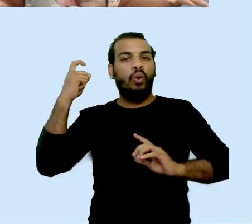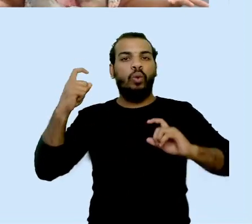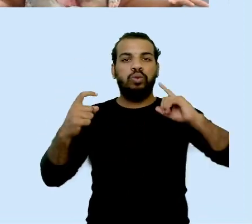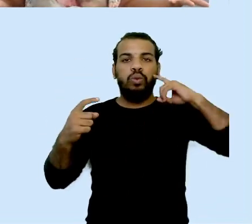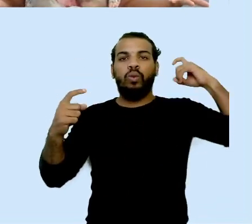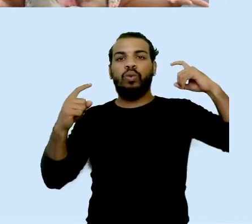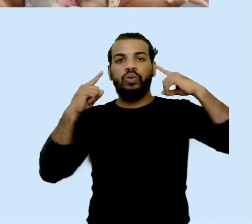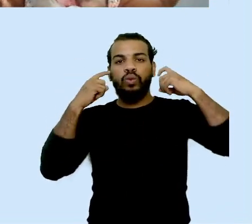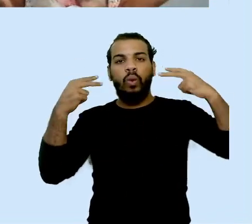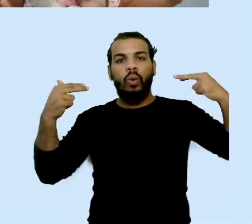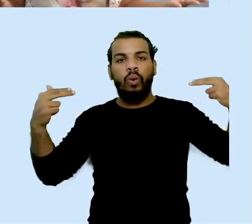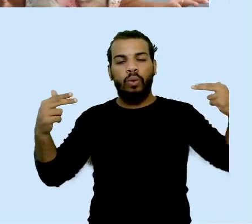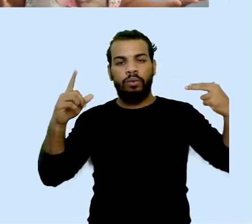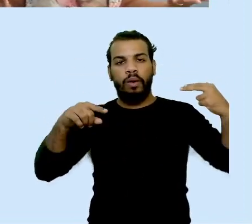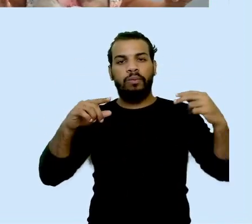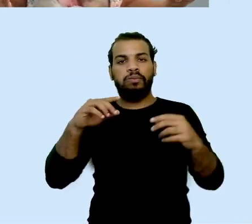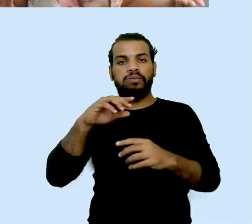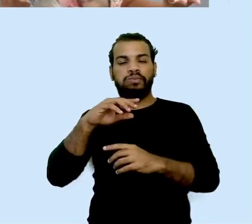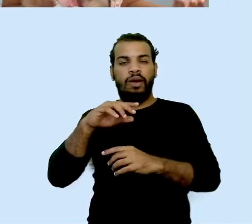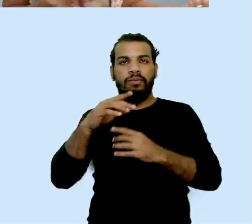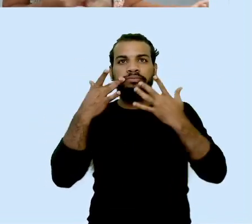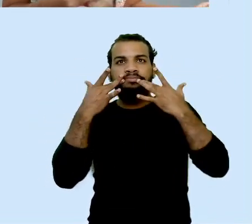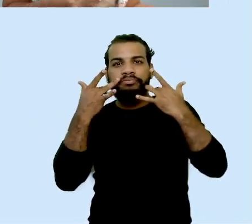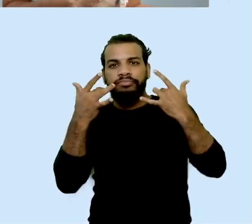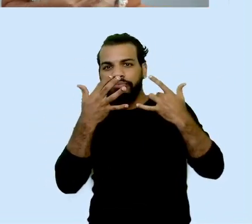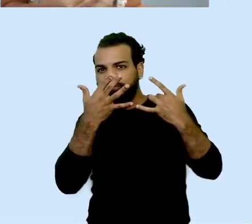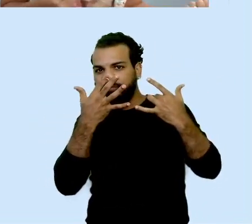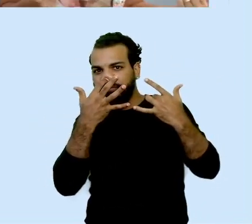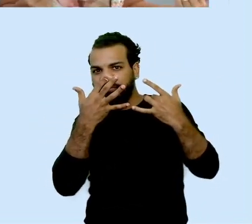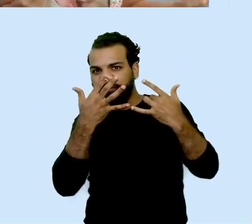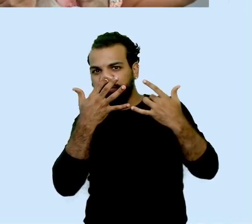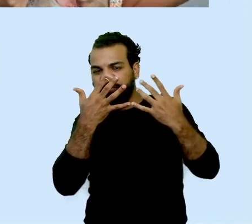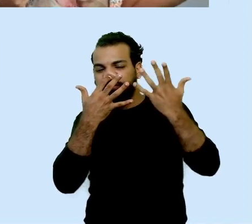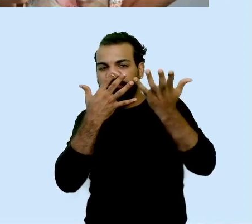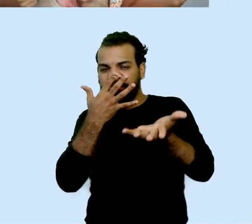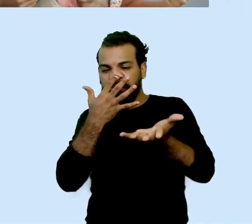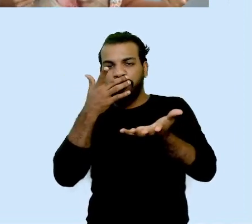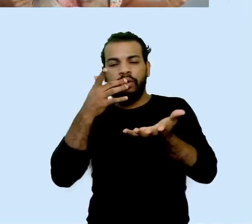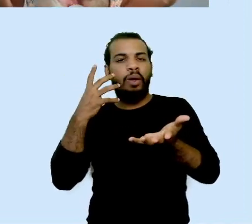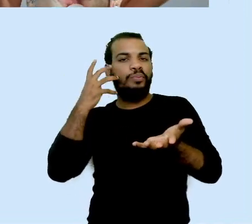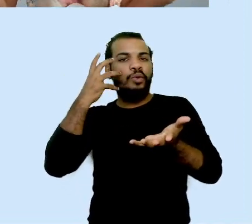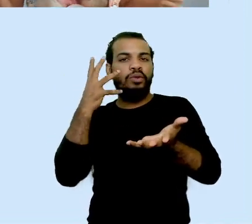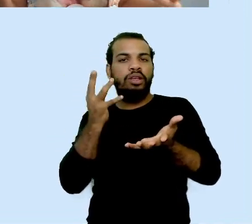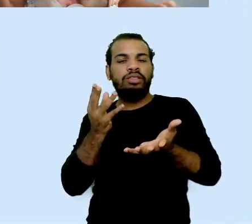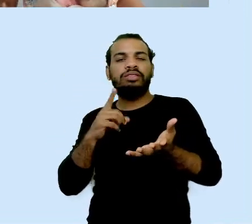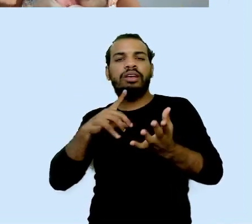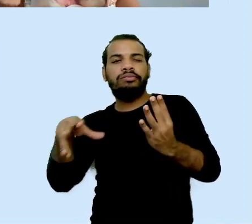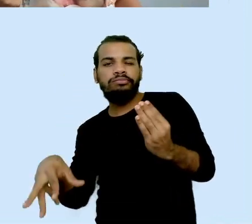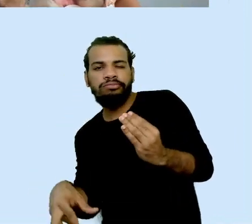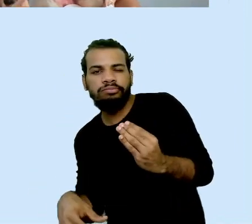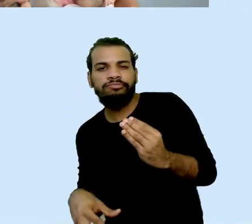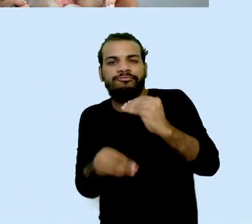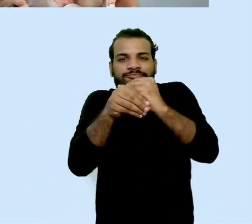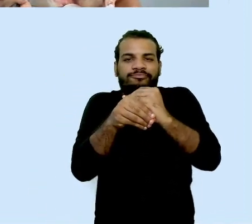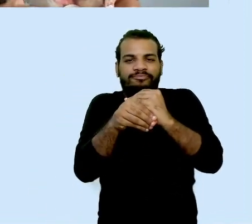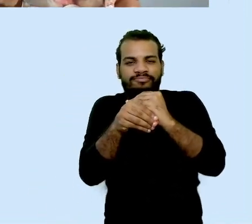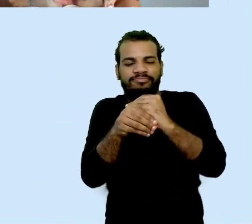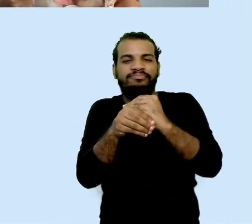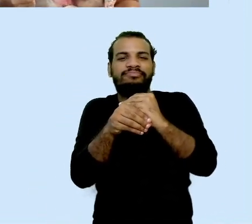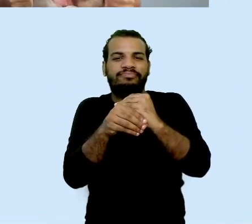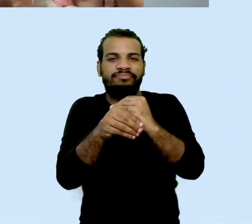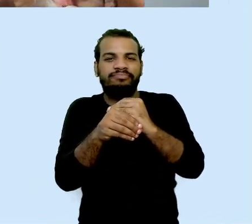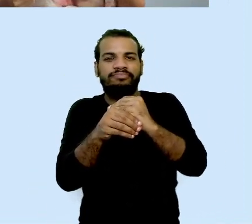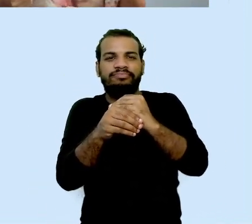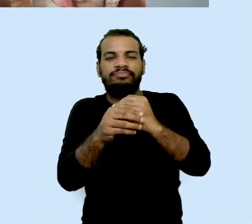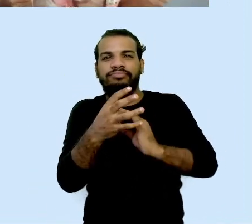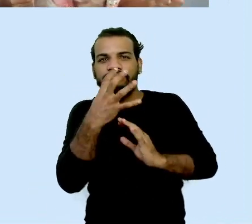peça artística. Então, é a música que compõe ou alimenta esse segundo ambiente artístico com a